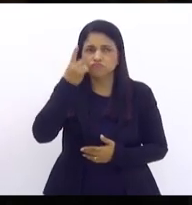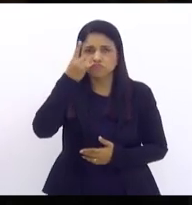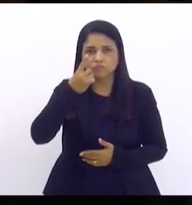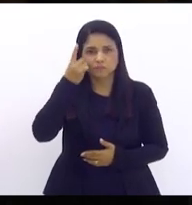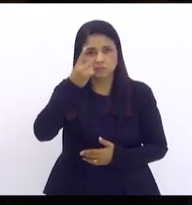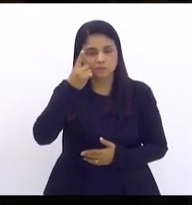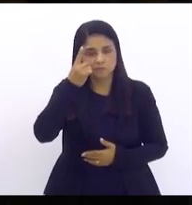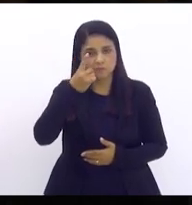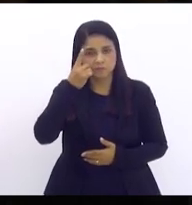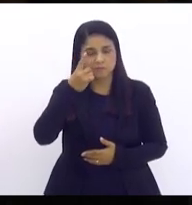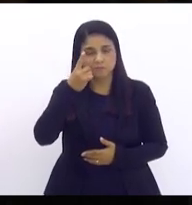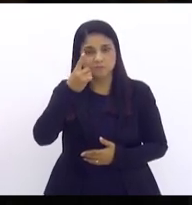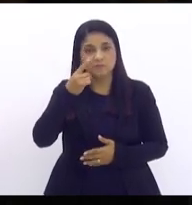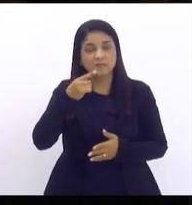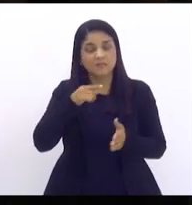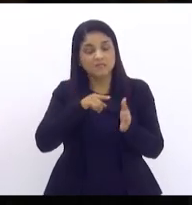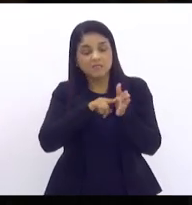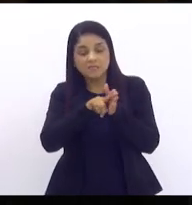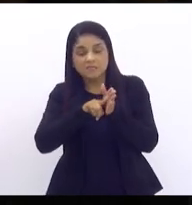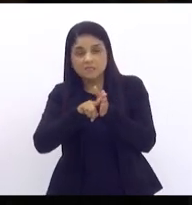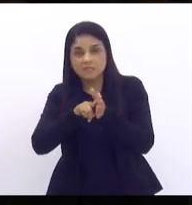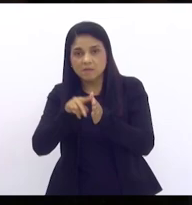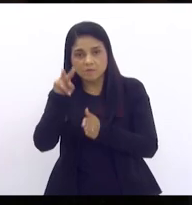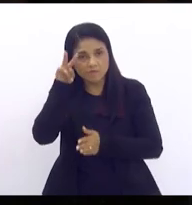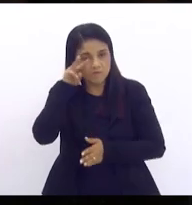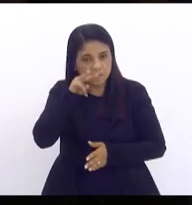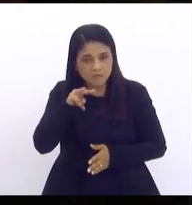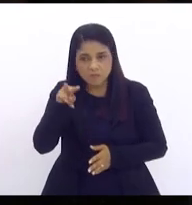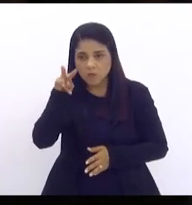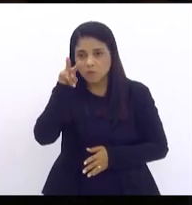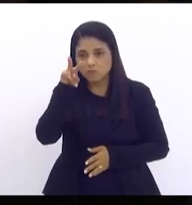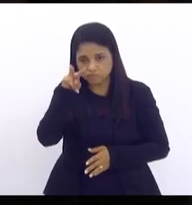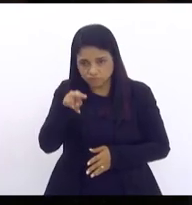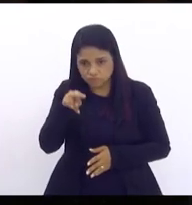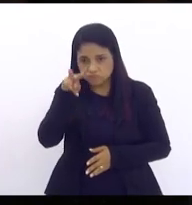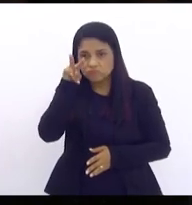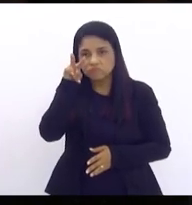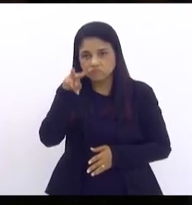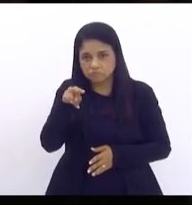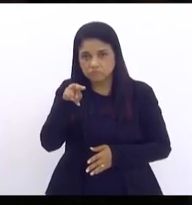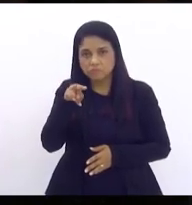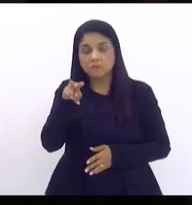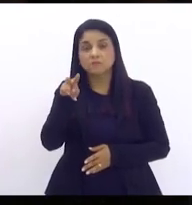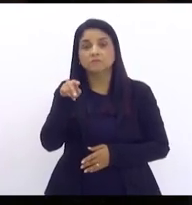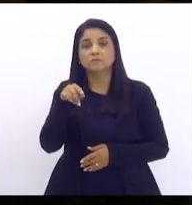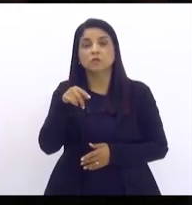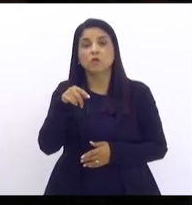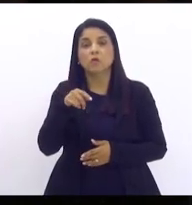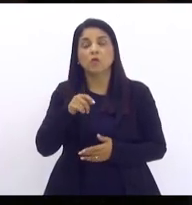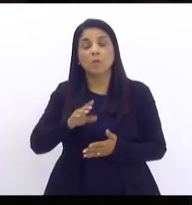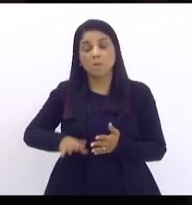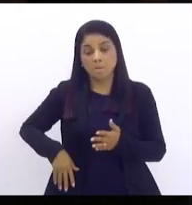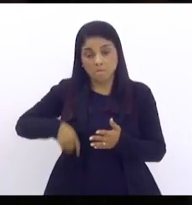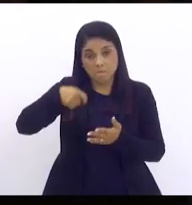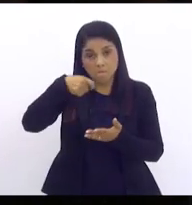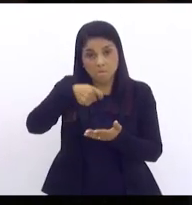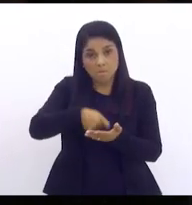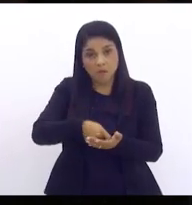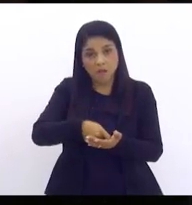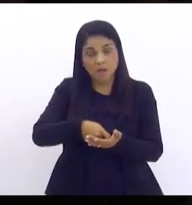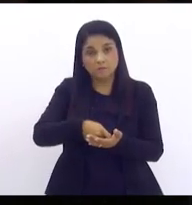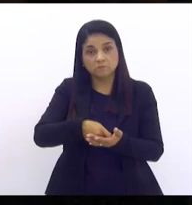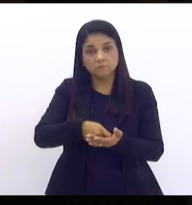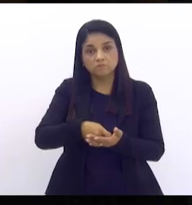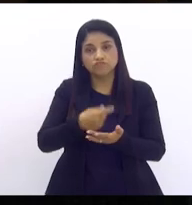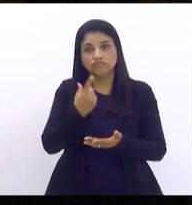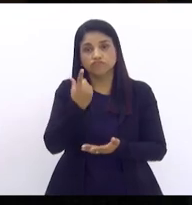um deputado, foi fazer o exame de vista e só cobraram dele que ele pagasse o exame de